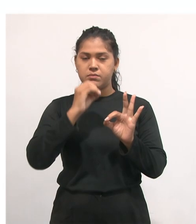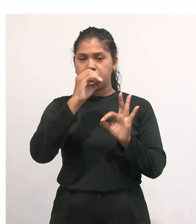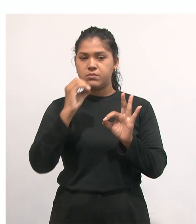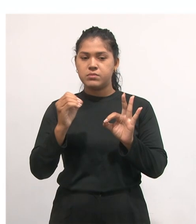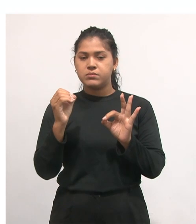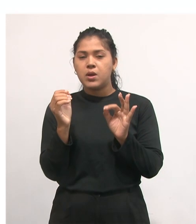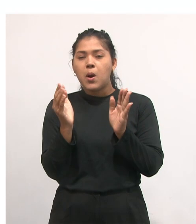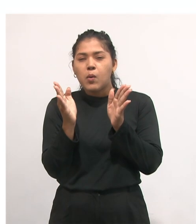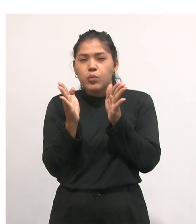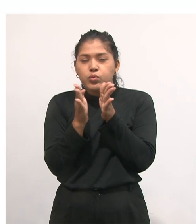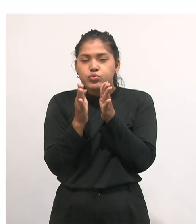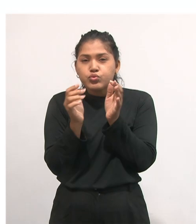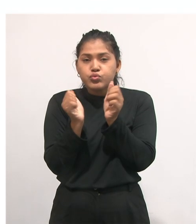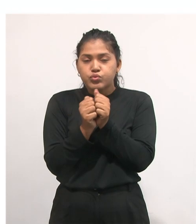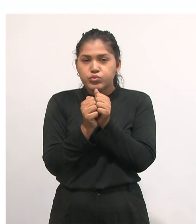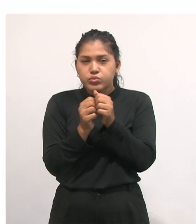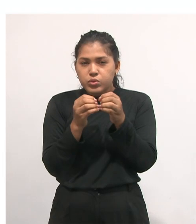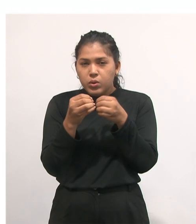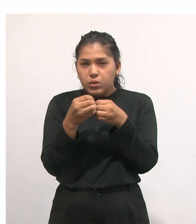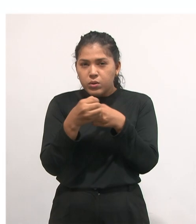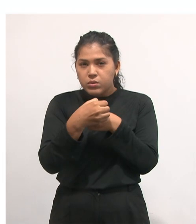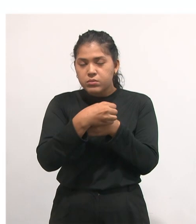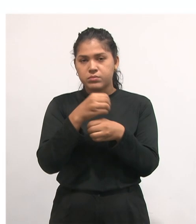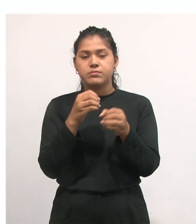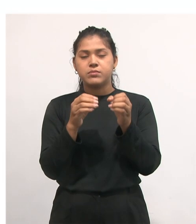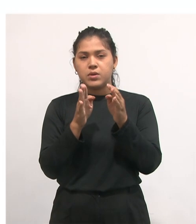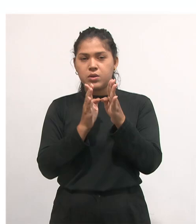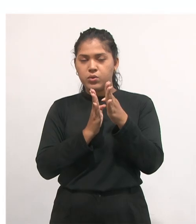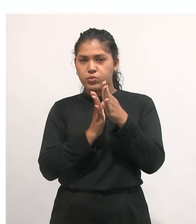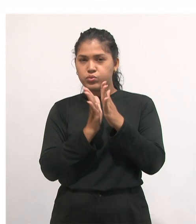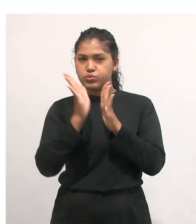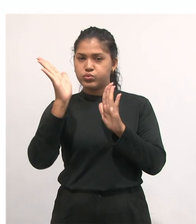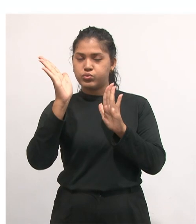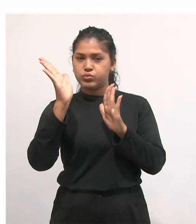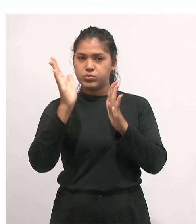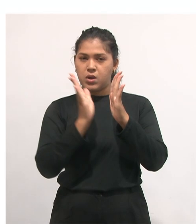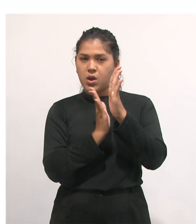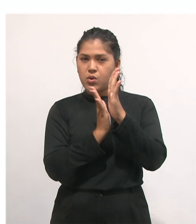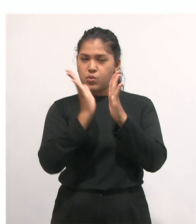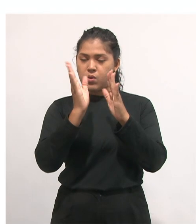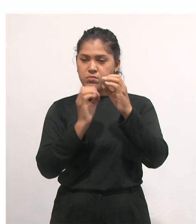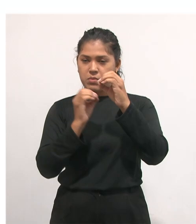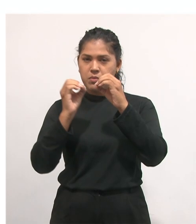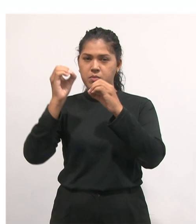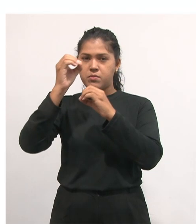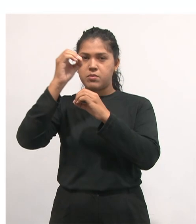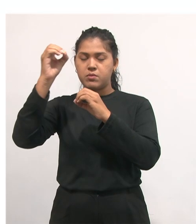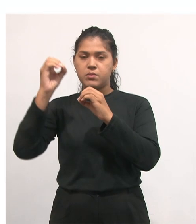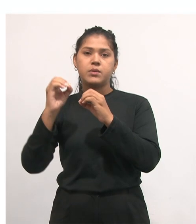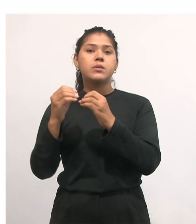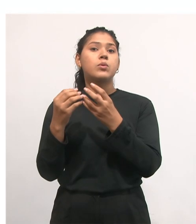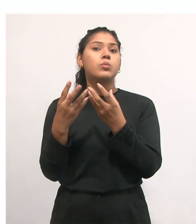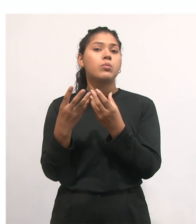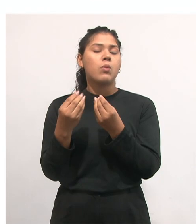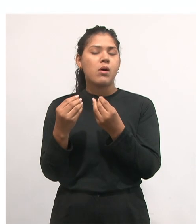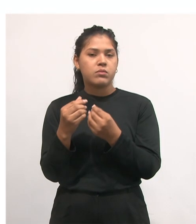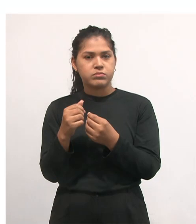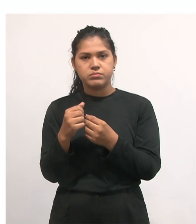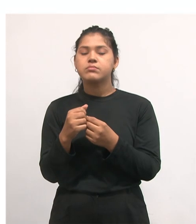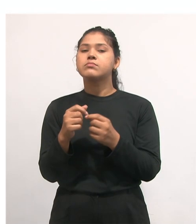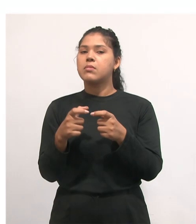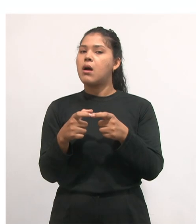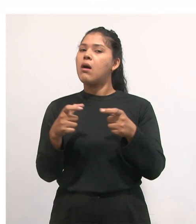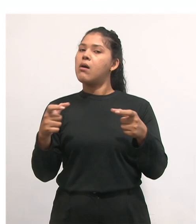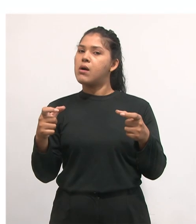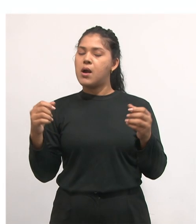muito próximos a essa reta, correto? Então, é uma correlação 0,86 é uma correlação muito alta. Quando você tem